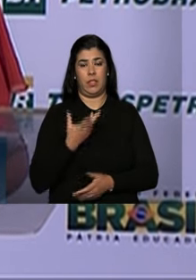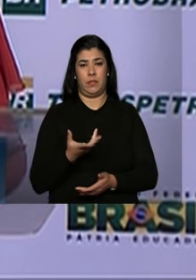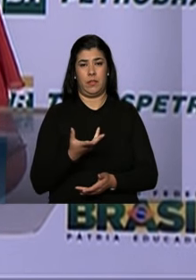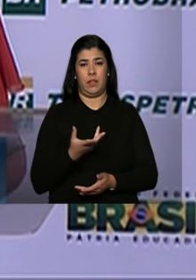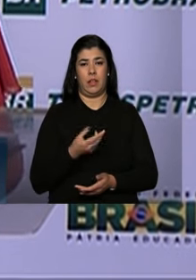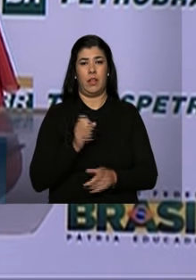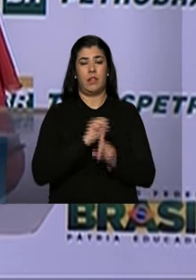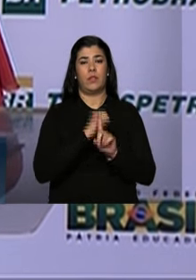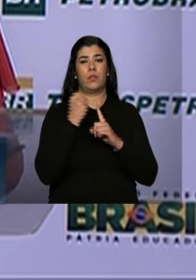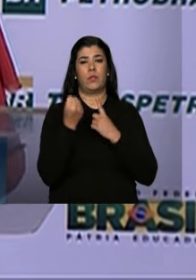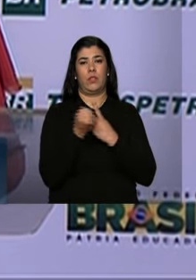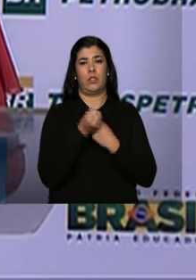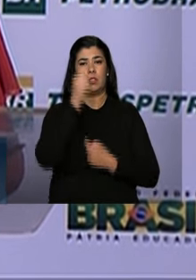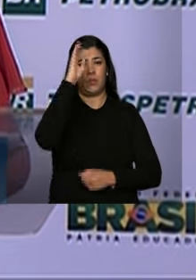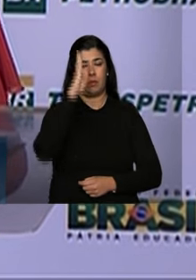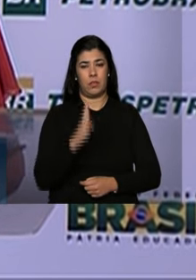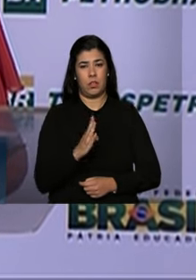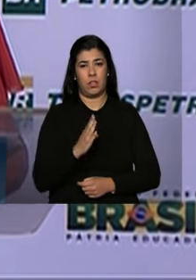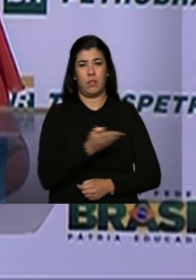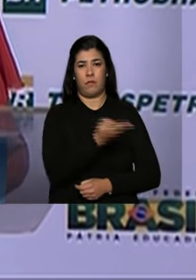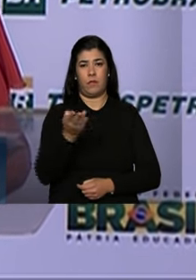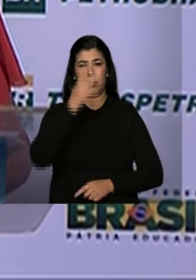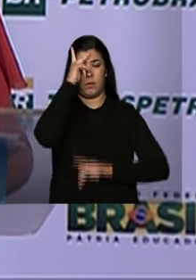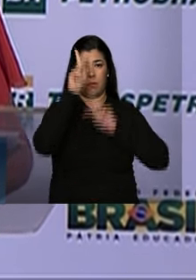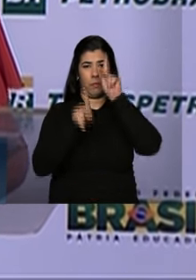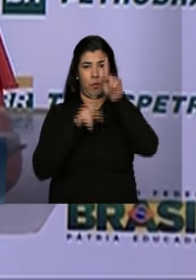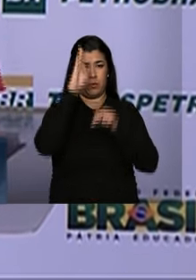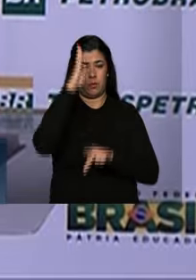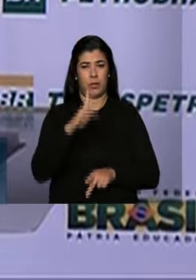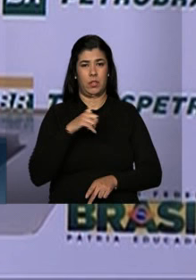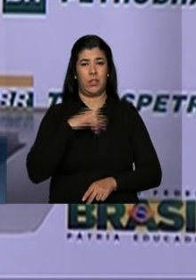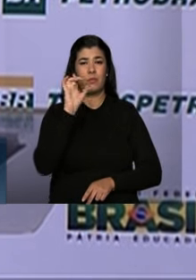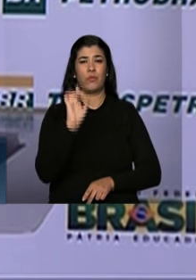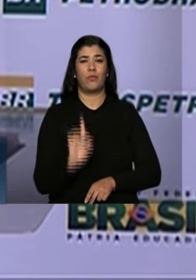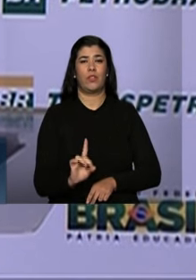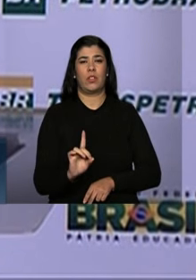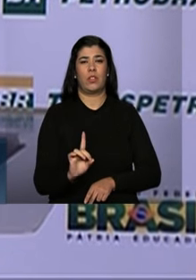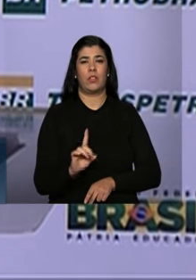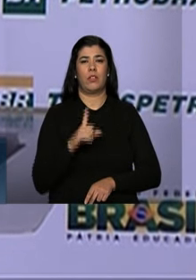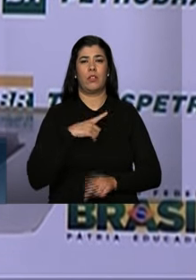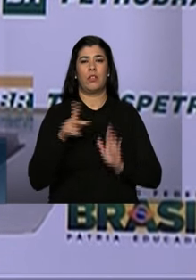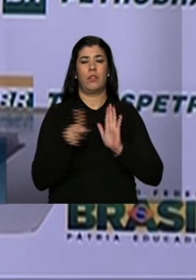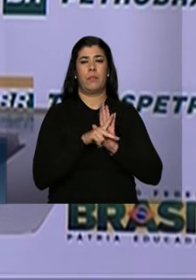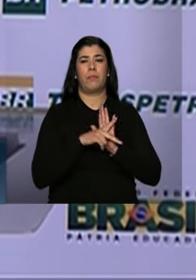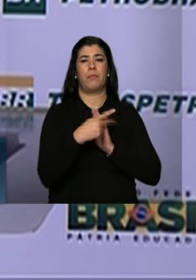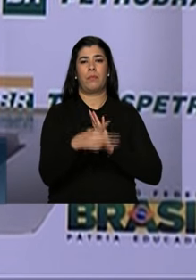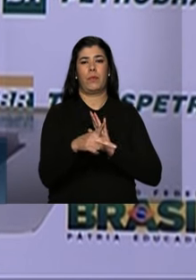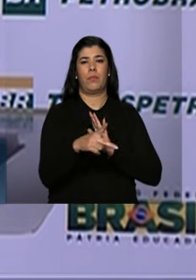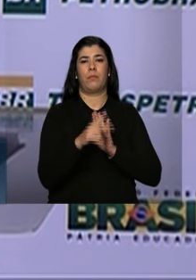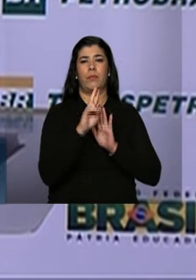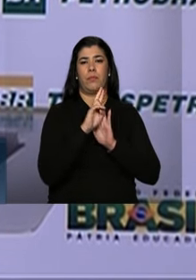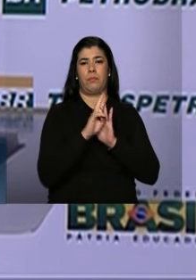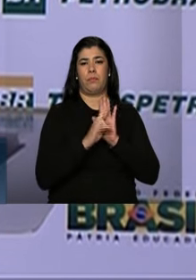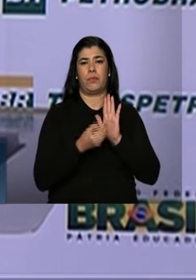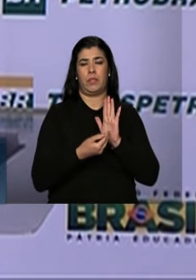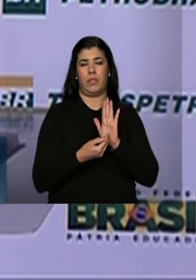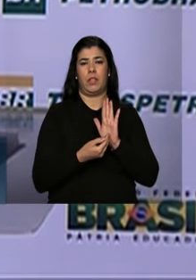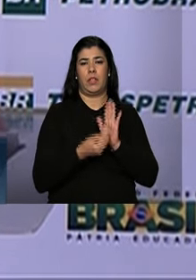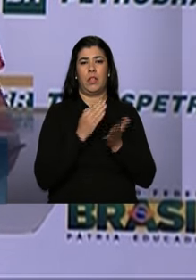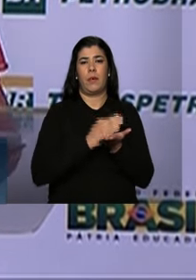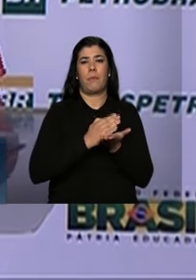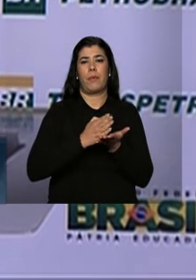a sociedade brasileira, o povo brasileiro tem direito a ter na parte relativa